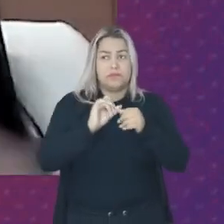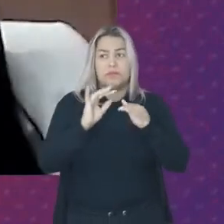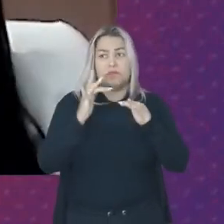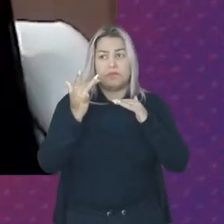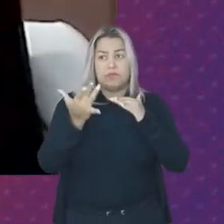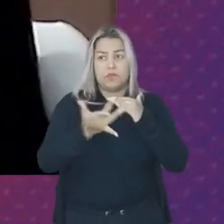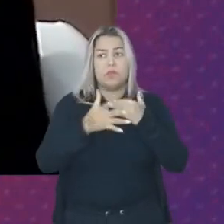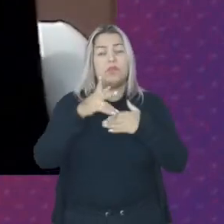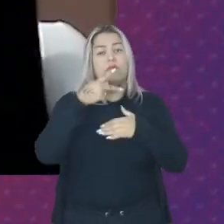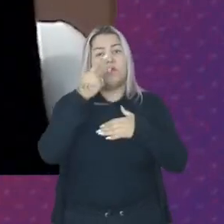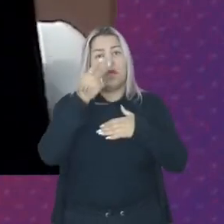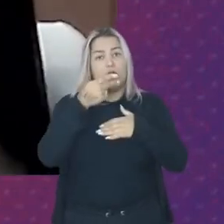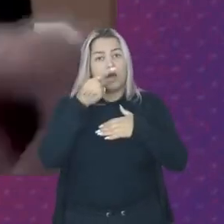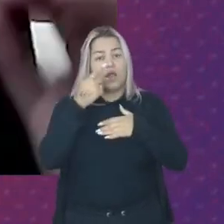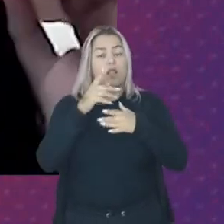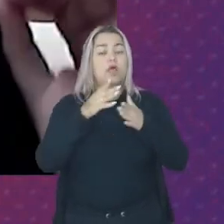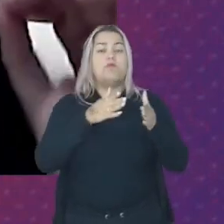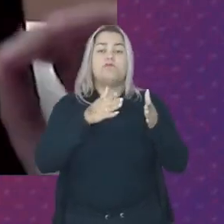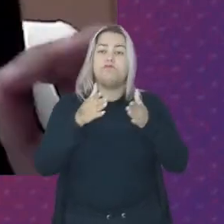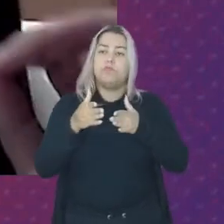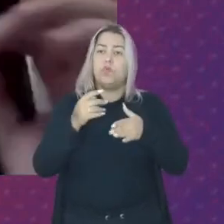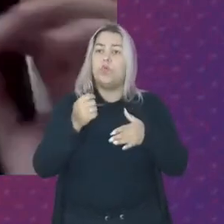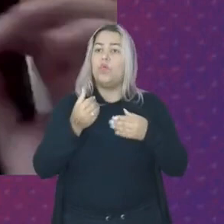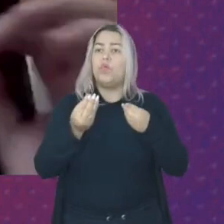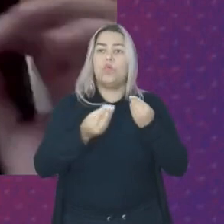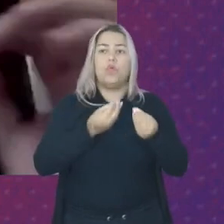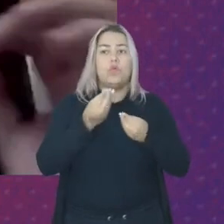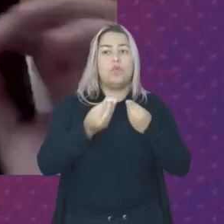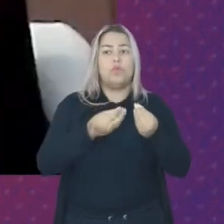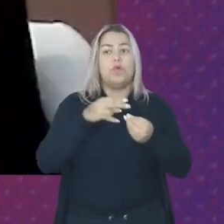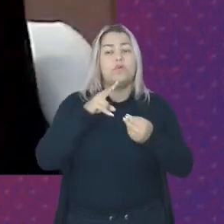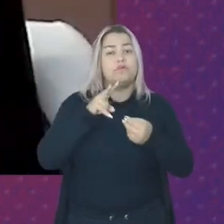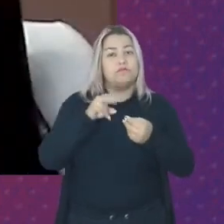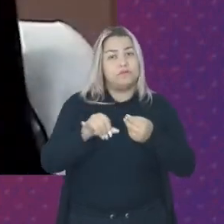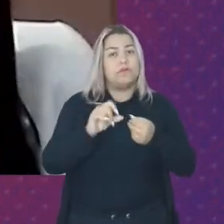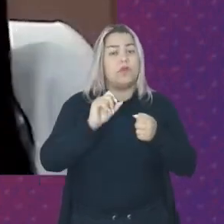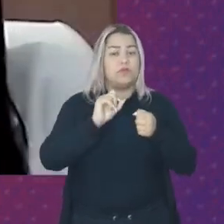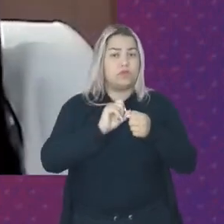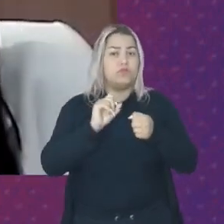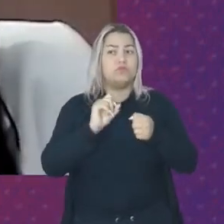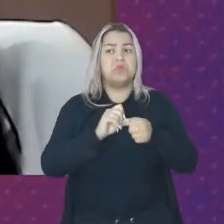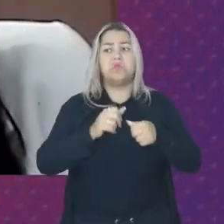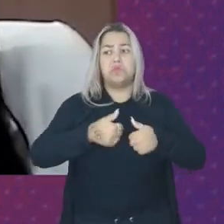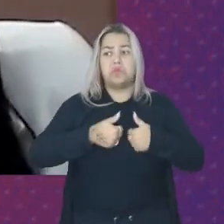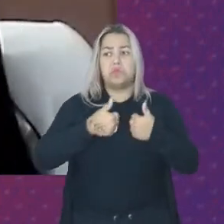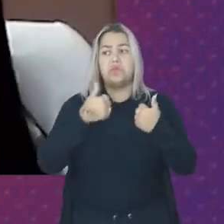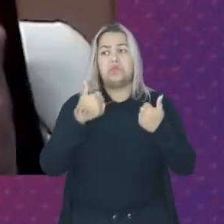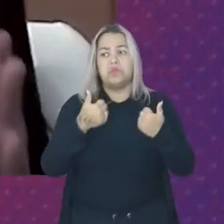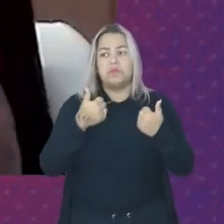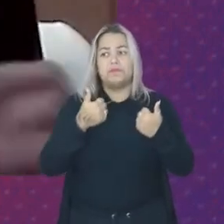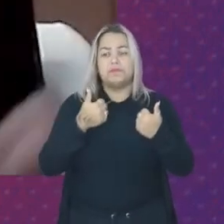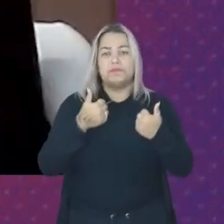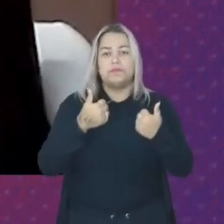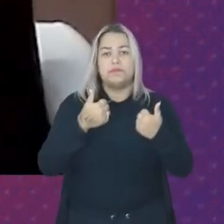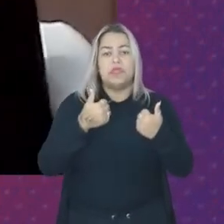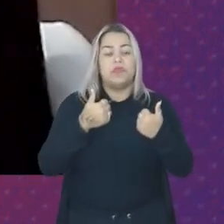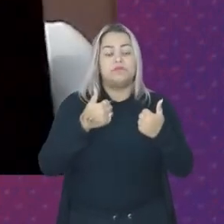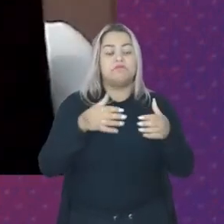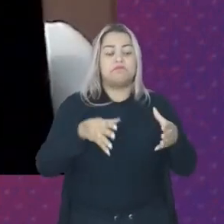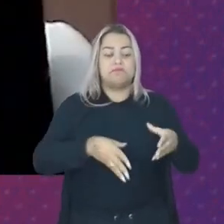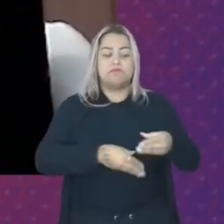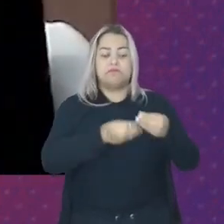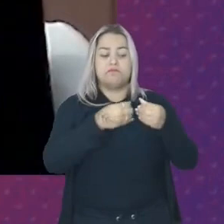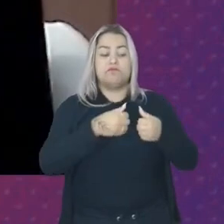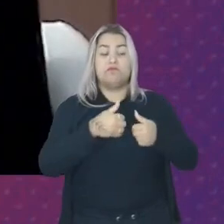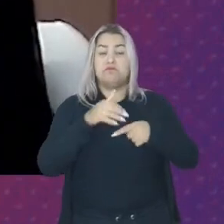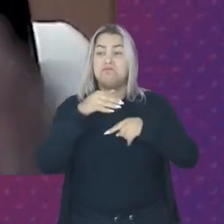vamos voltar a falar um pouquinho de posicionamento e como que você vai produzir um conteúdo eficiente e que engaja nas